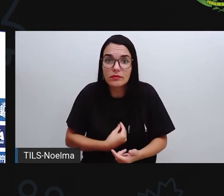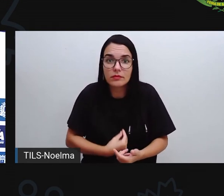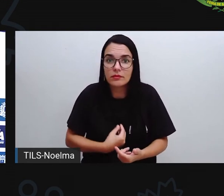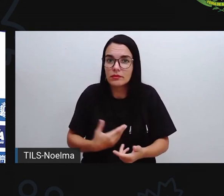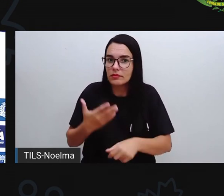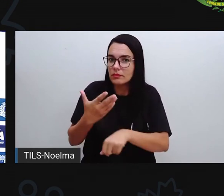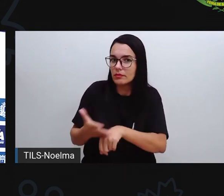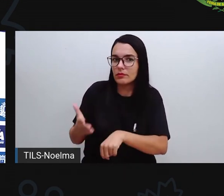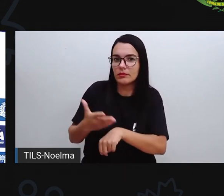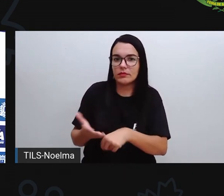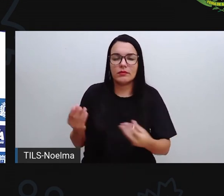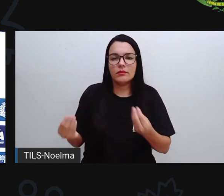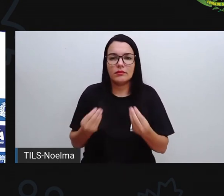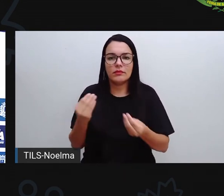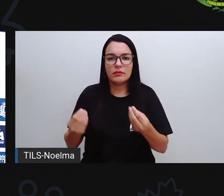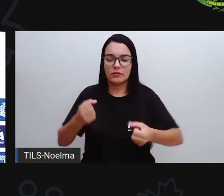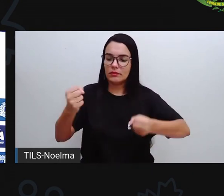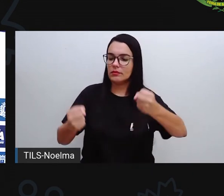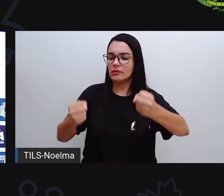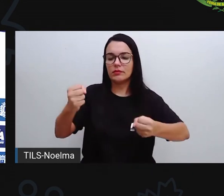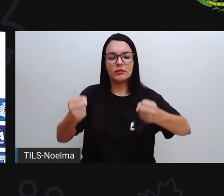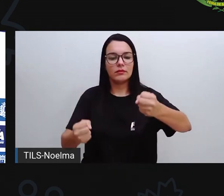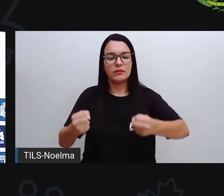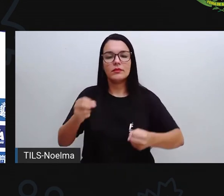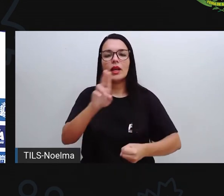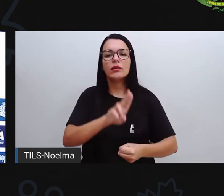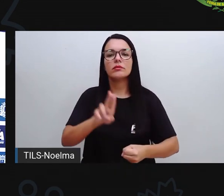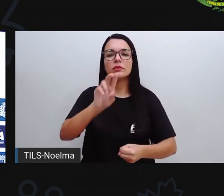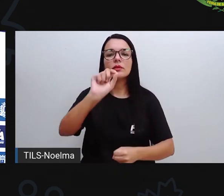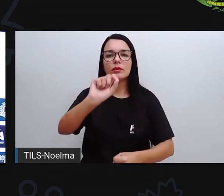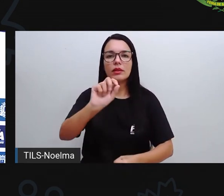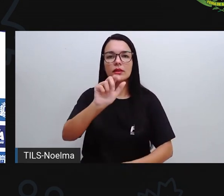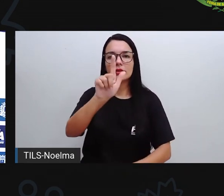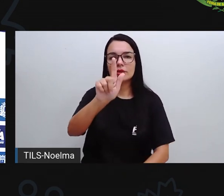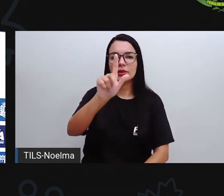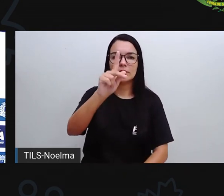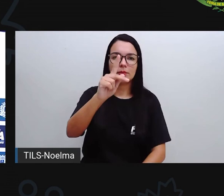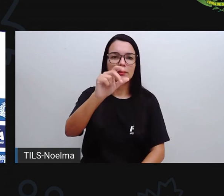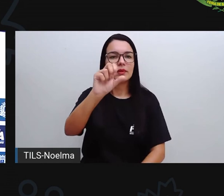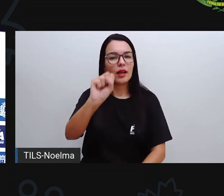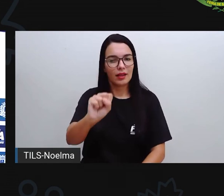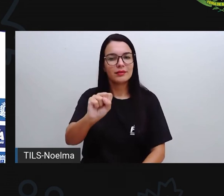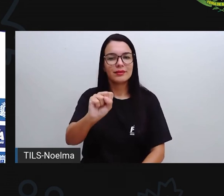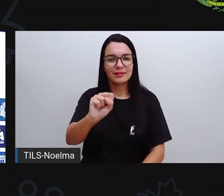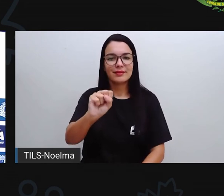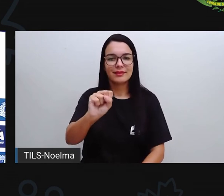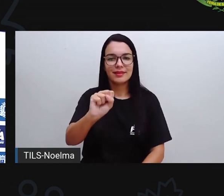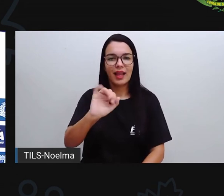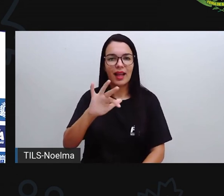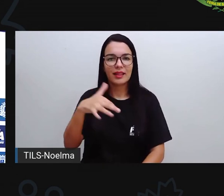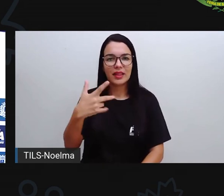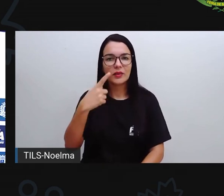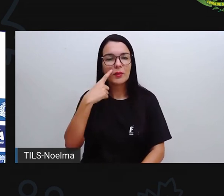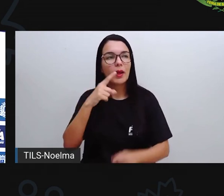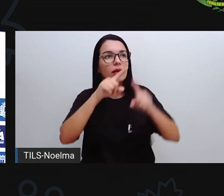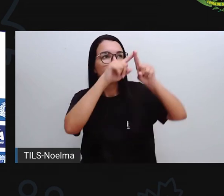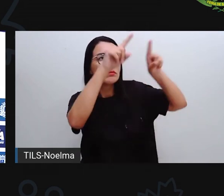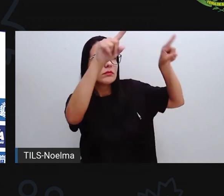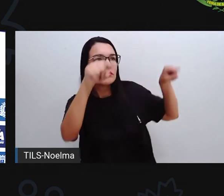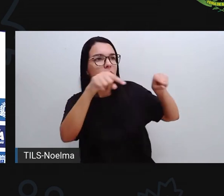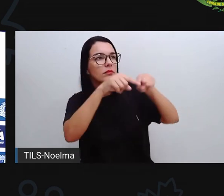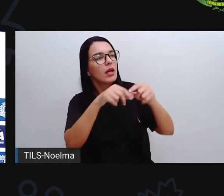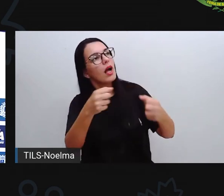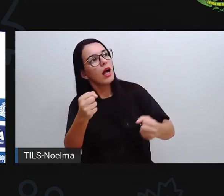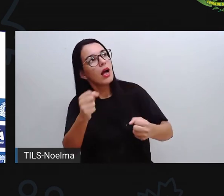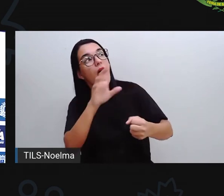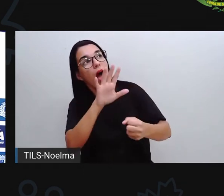nossa prática, né? A gente geralmente utiliza um GPS ou a gente vai seguindo a estrada acompanhando a essas placas, né?